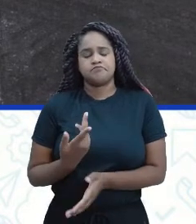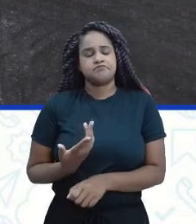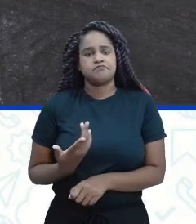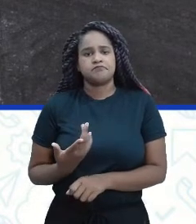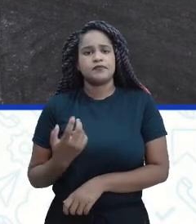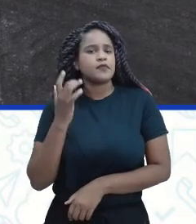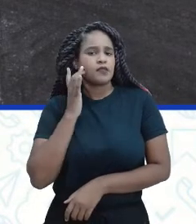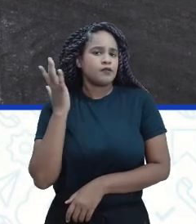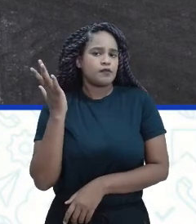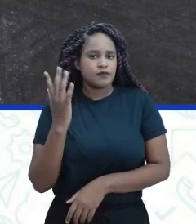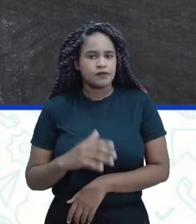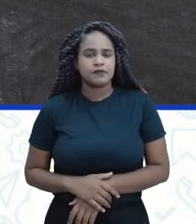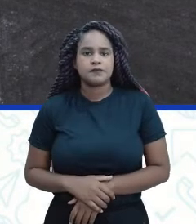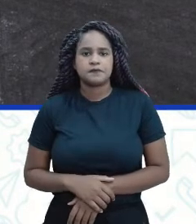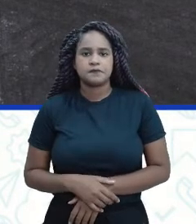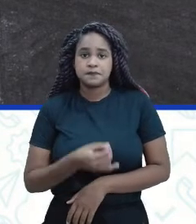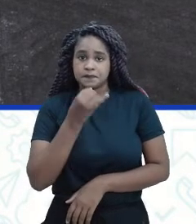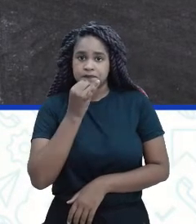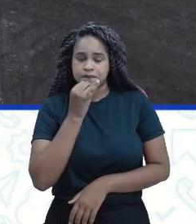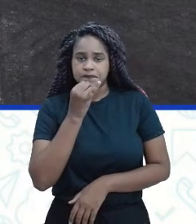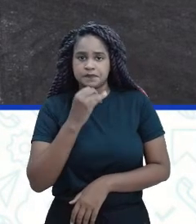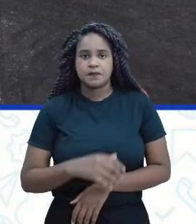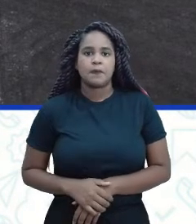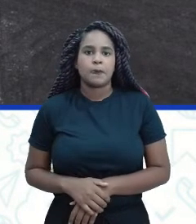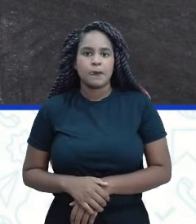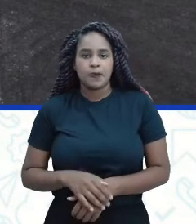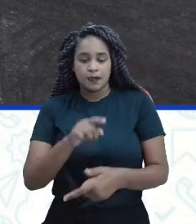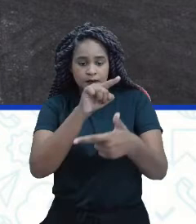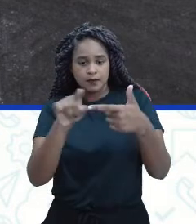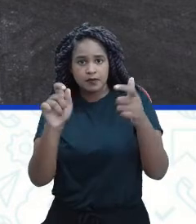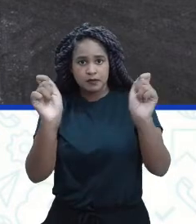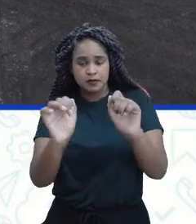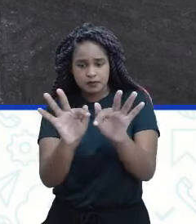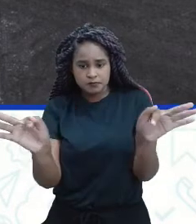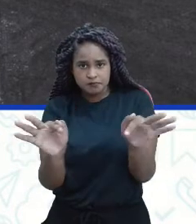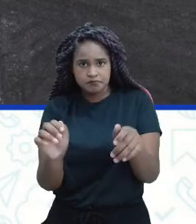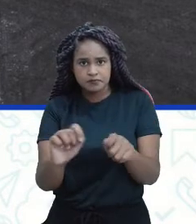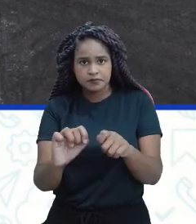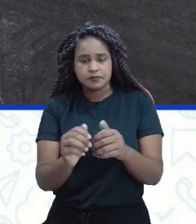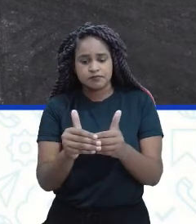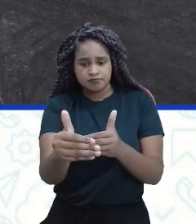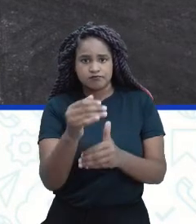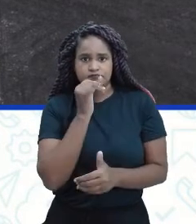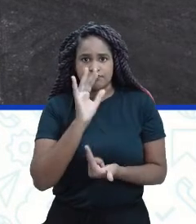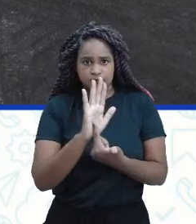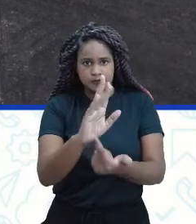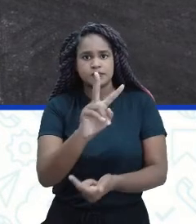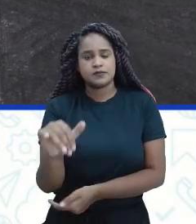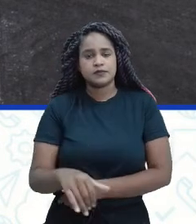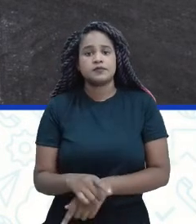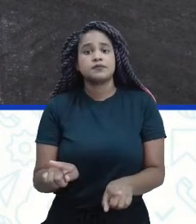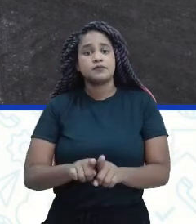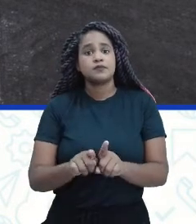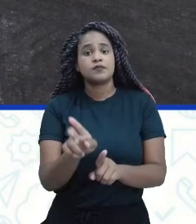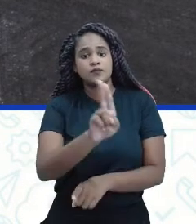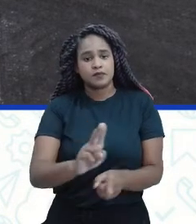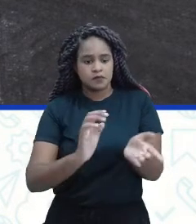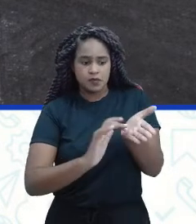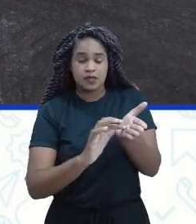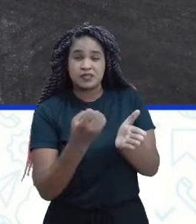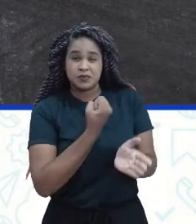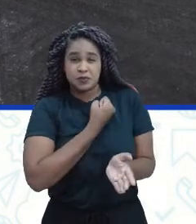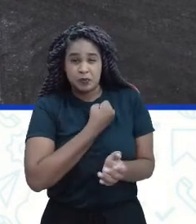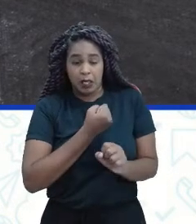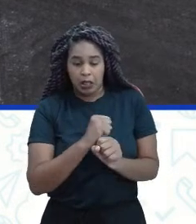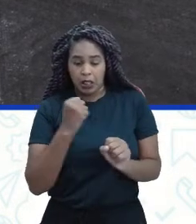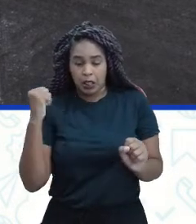fáceis, frações que dá para simplificar, a gente vai ver um exemplo aqui mais na frente. A gente utiliza a calculadora quando o número é muito